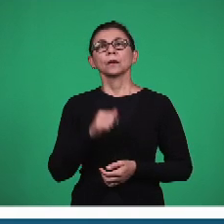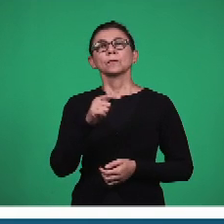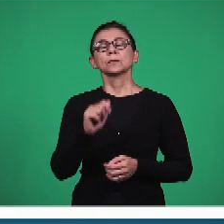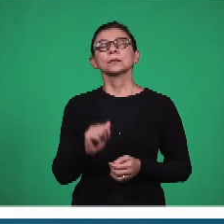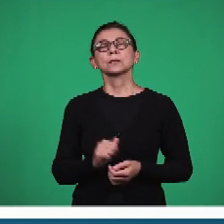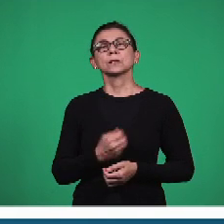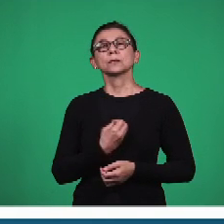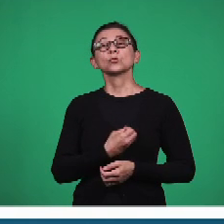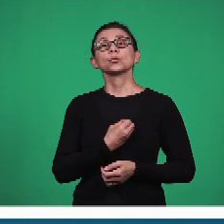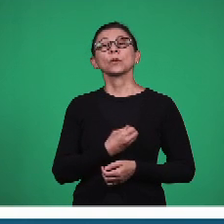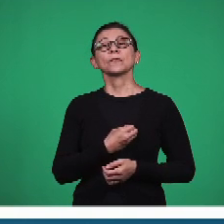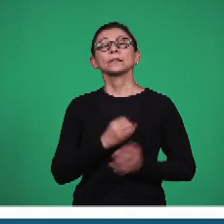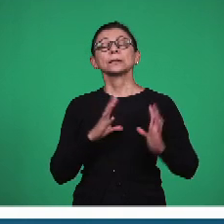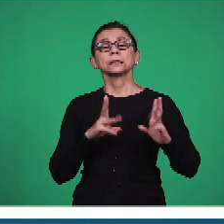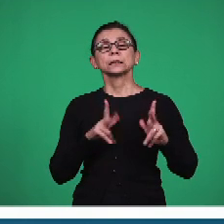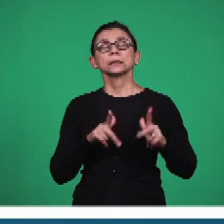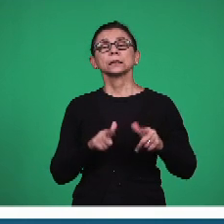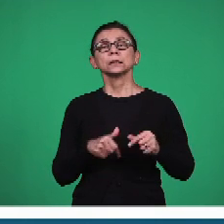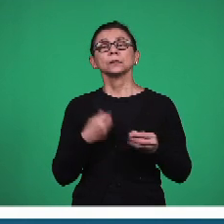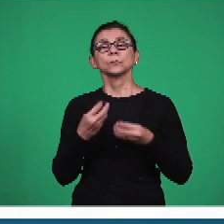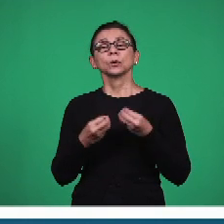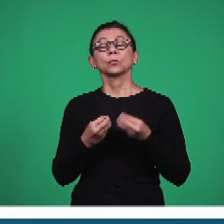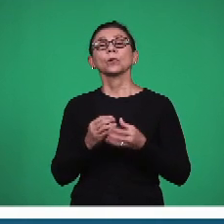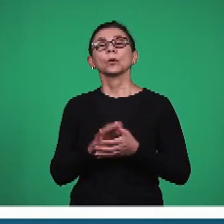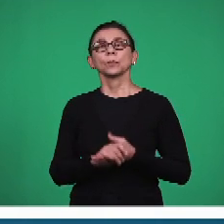o toque da trombeta.